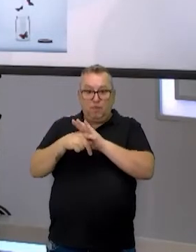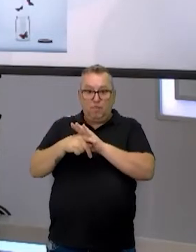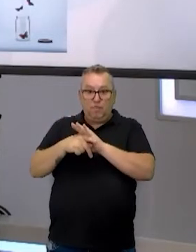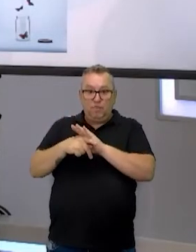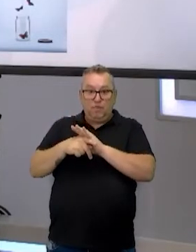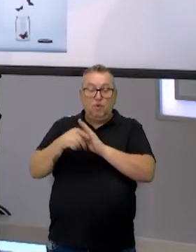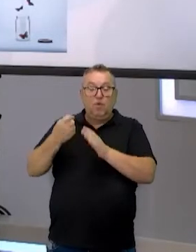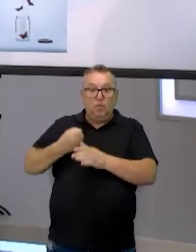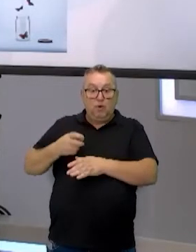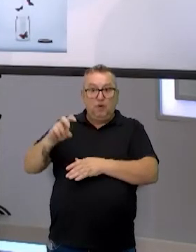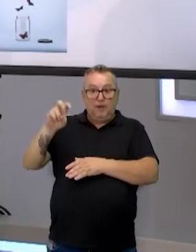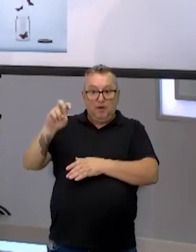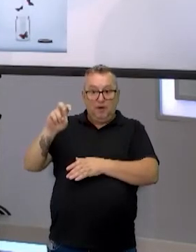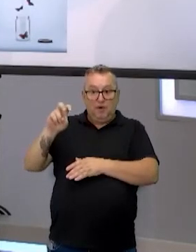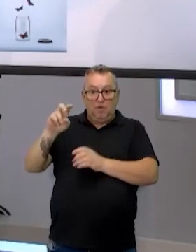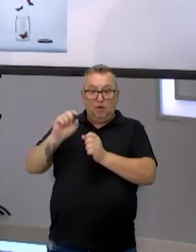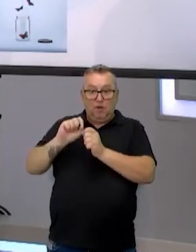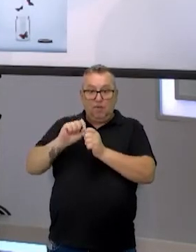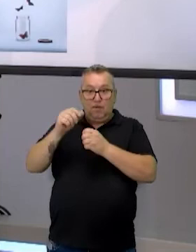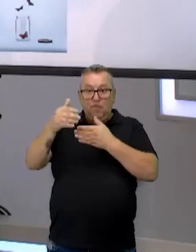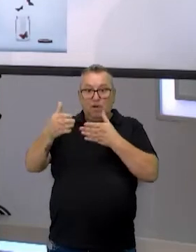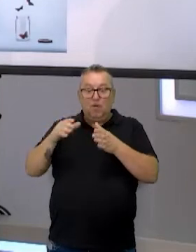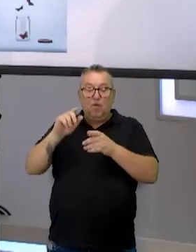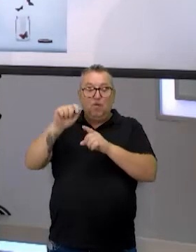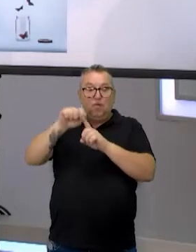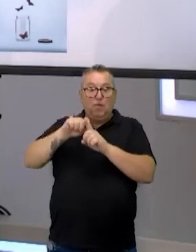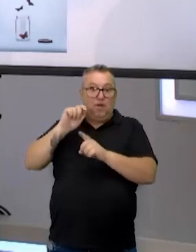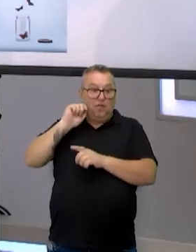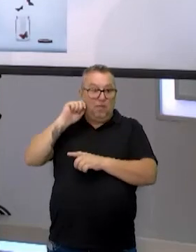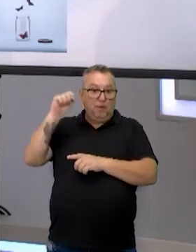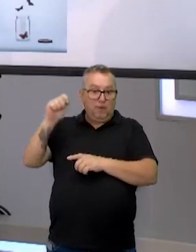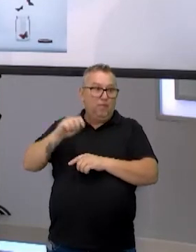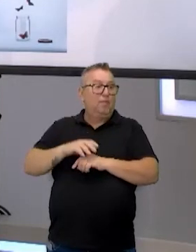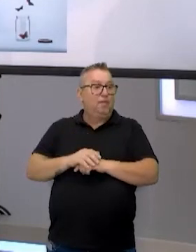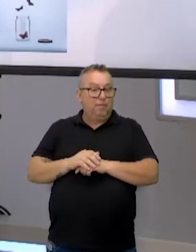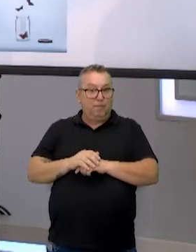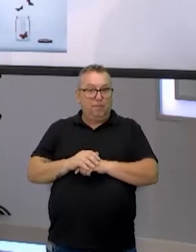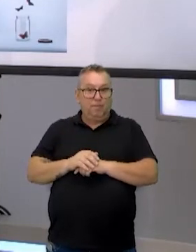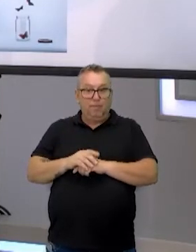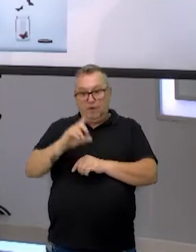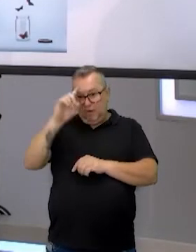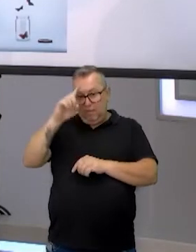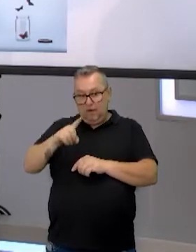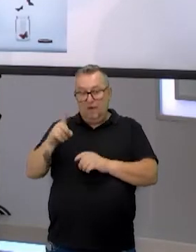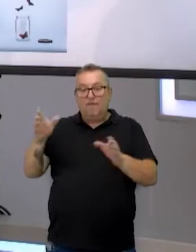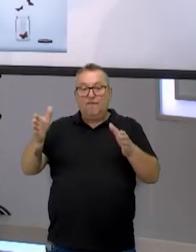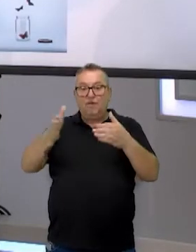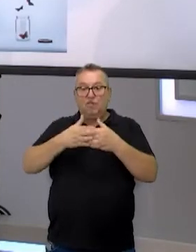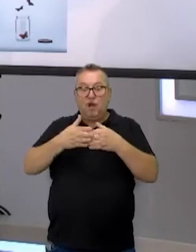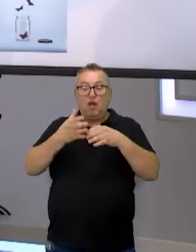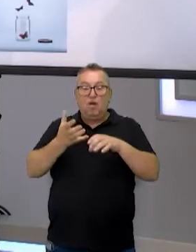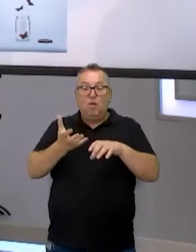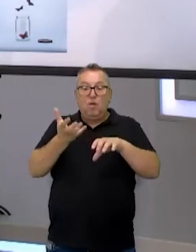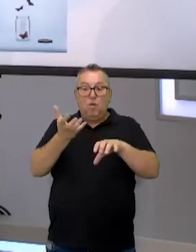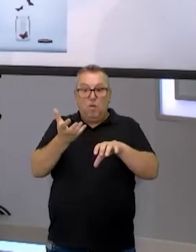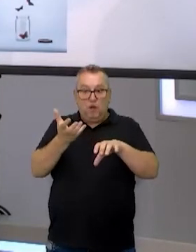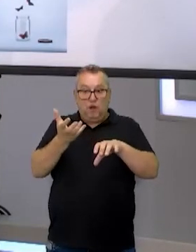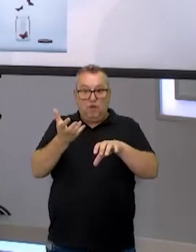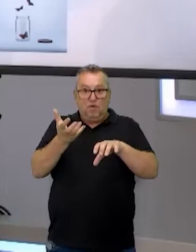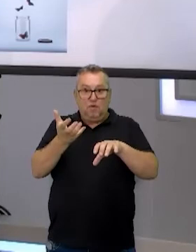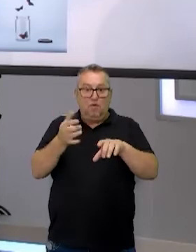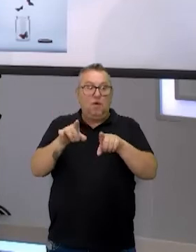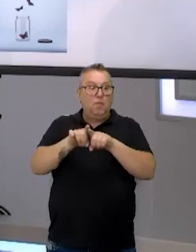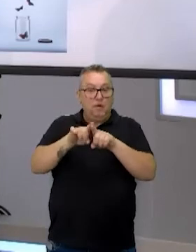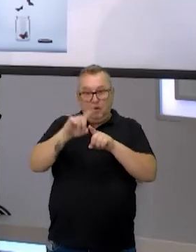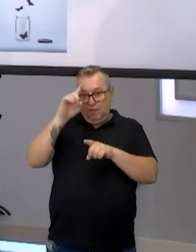número 5, é aquele que faz o pacote de abril. Ele manda fechar o Congresso Nacional. Ele manda, inclusive, cercear